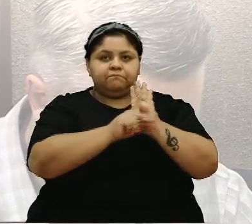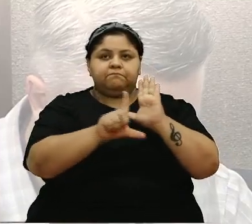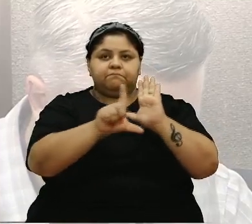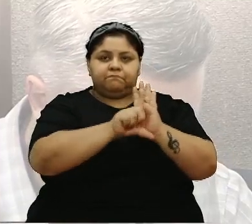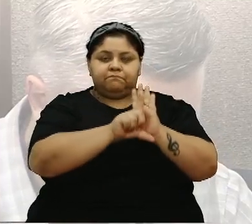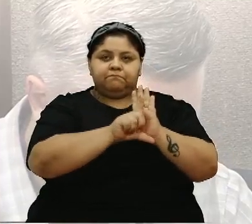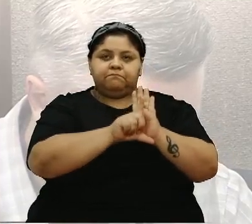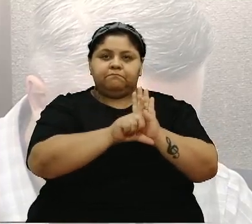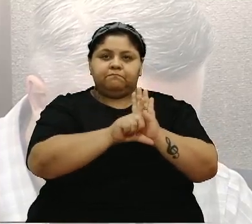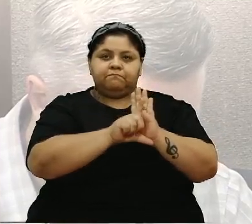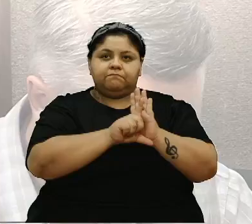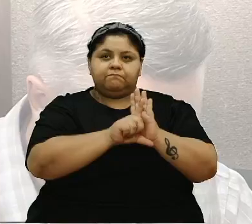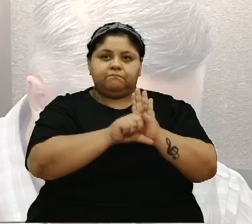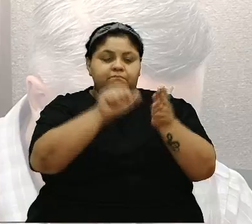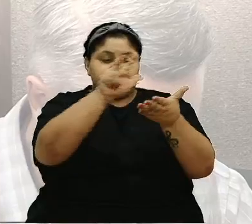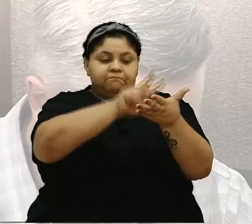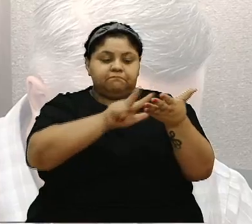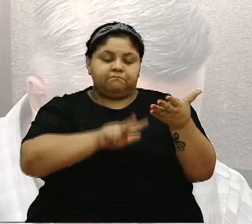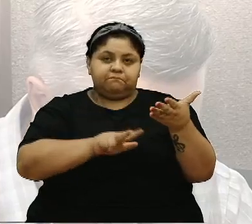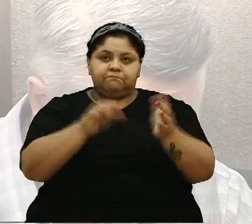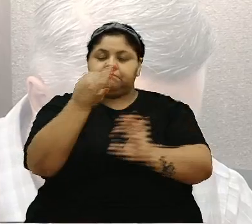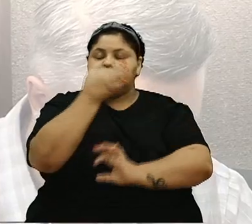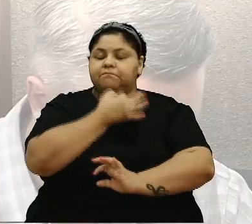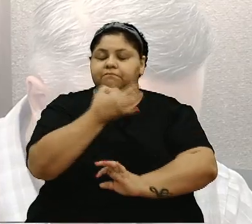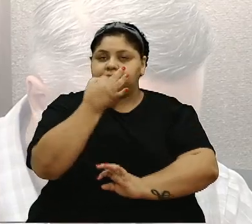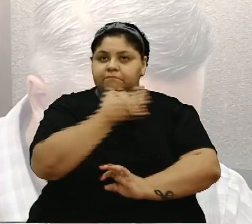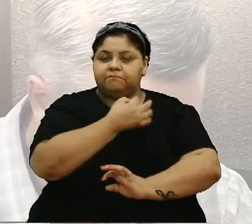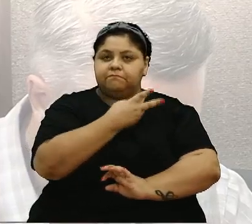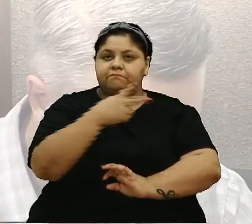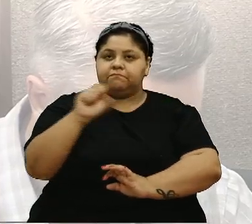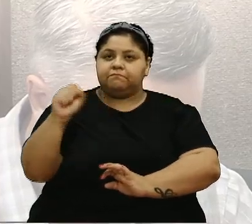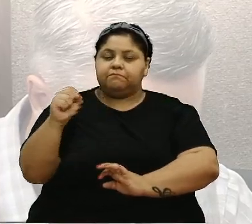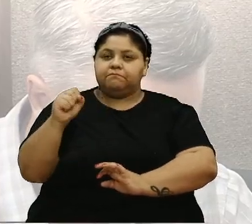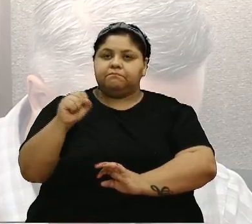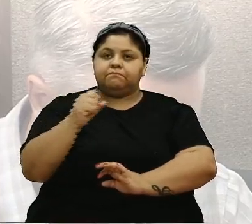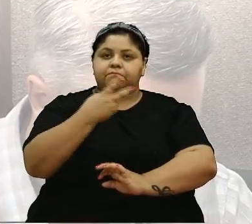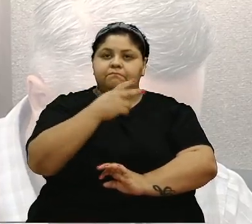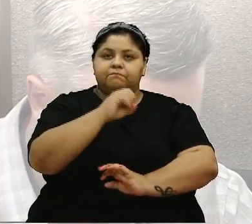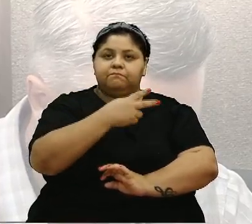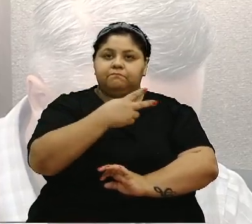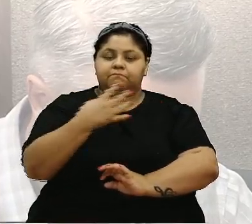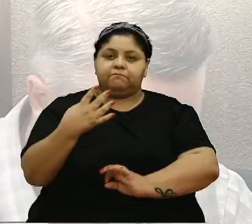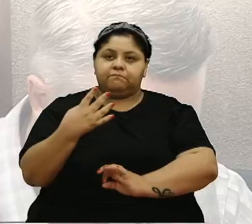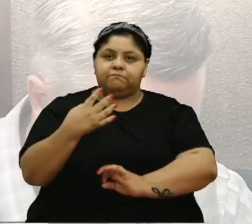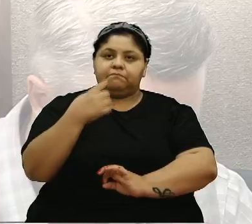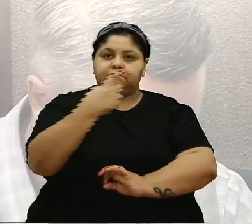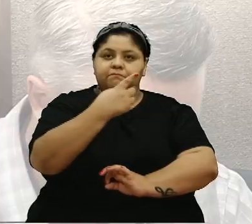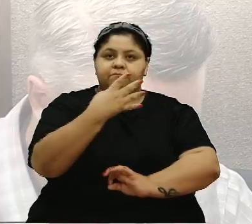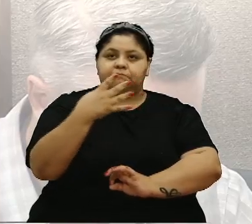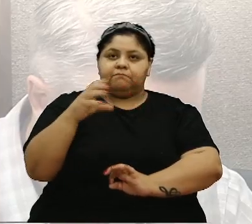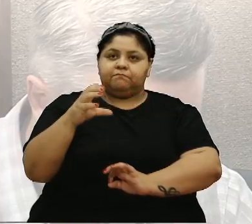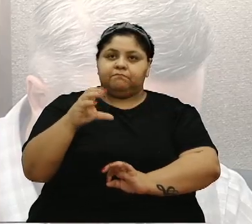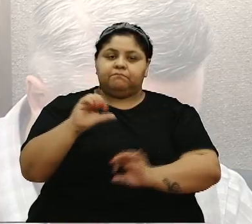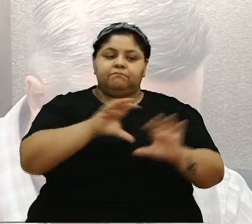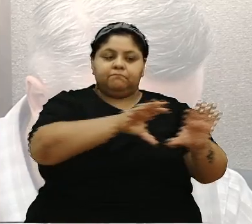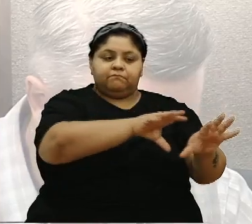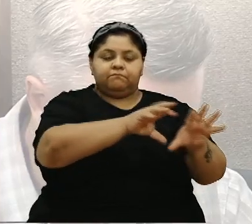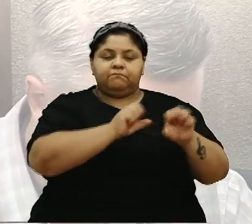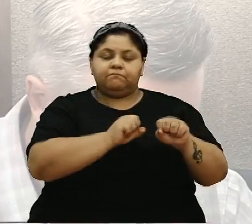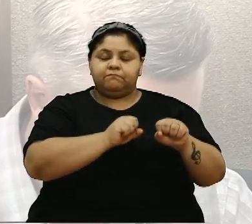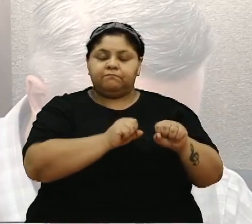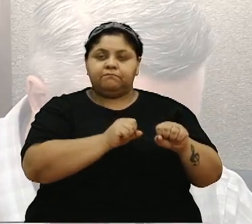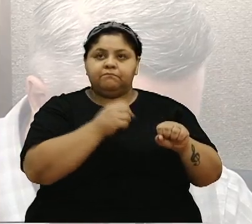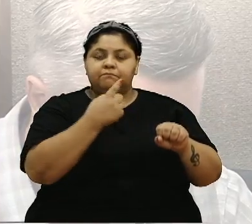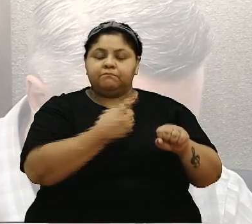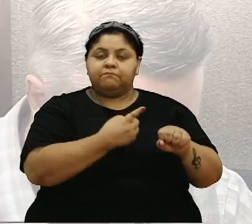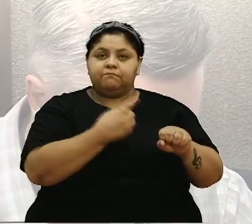de lei em apreciação. Caxias do Sul, 28 de outubro de 2024, 149 anos da colonização